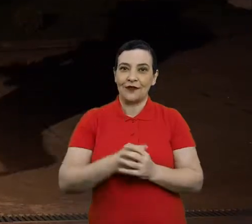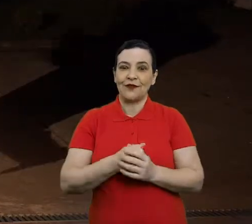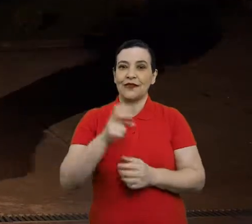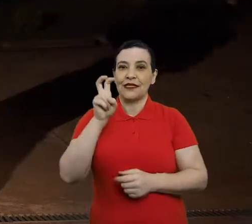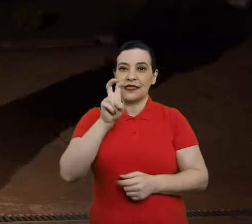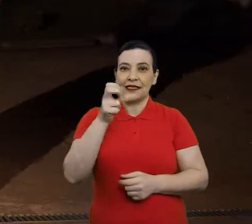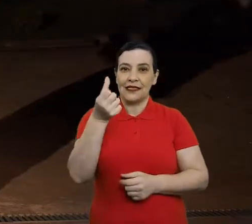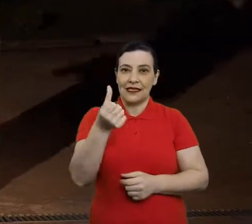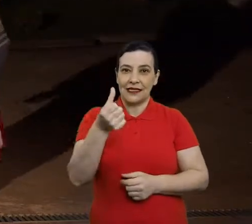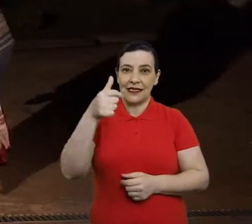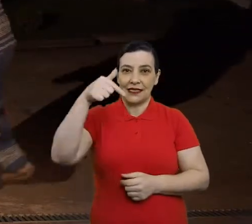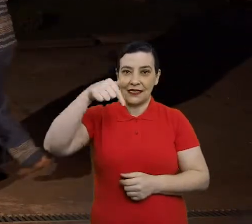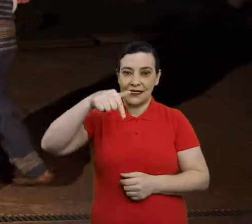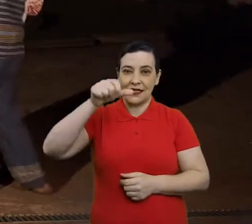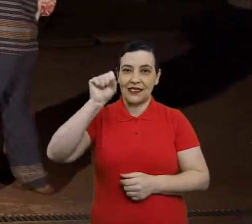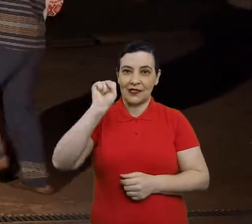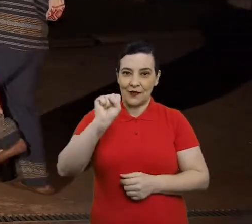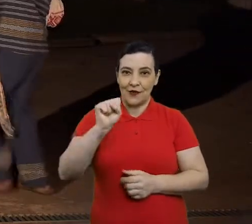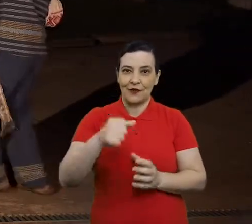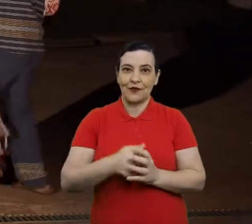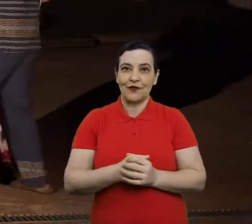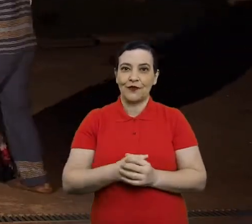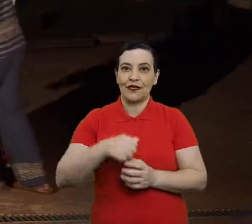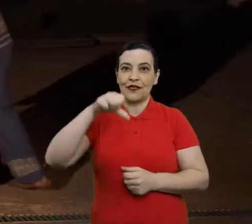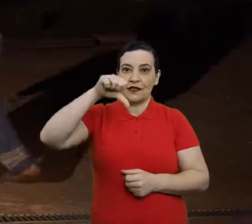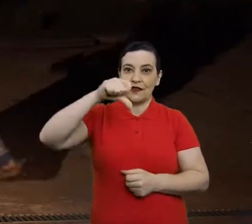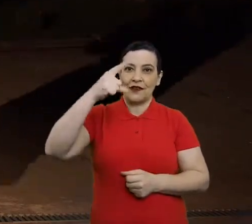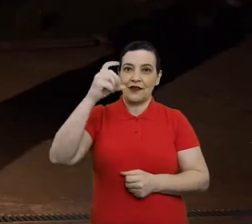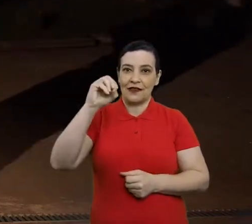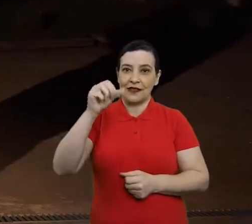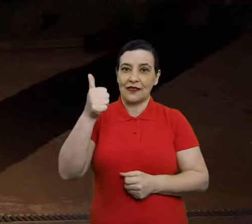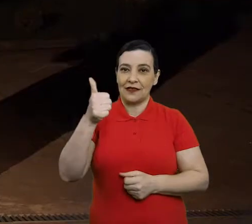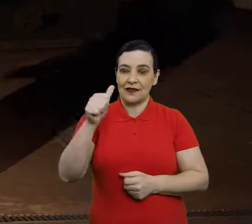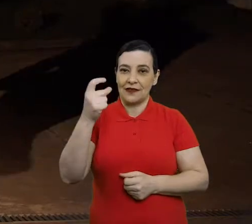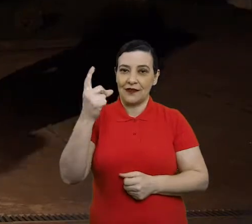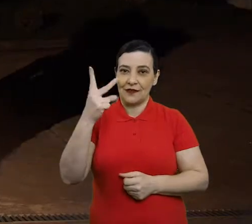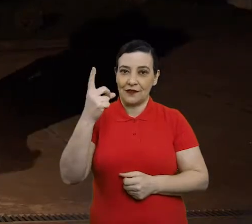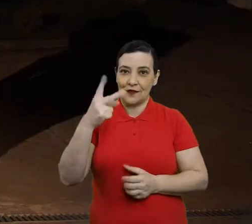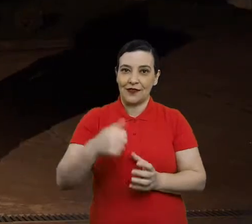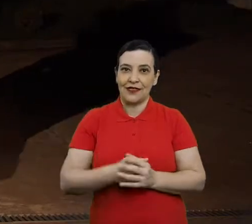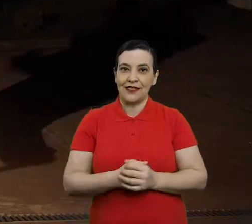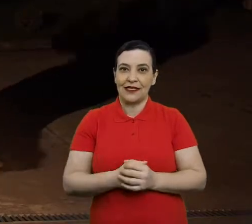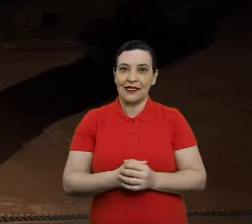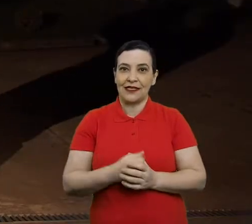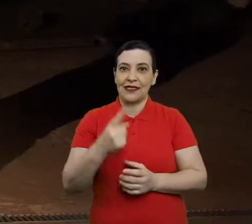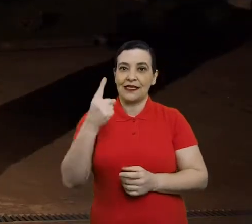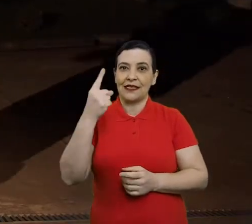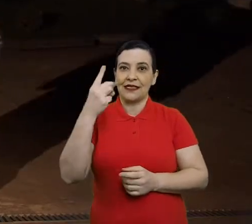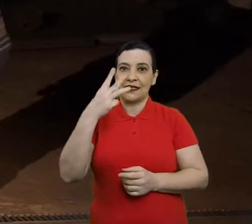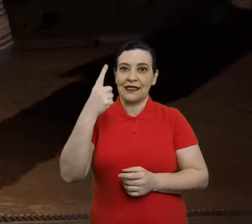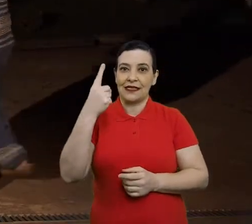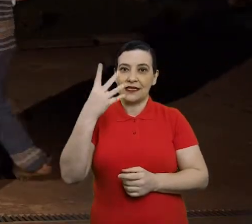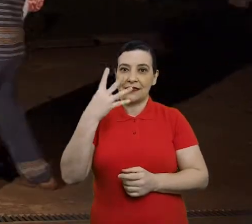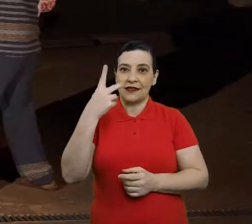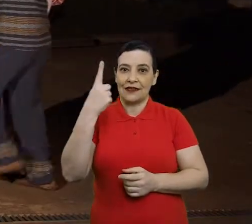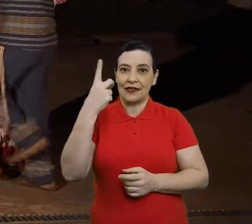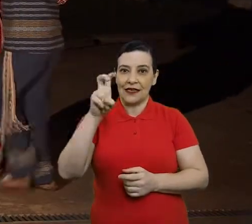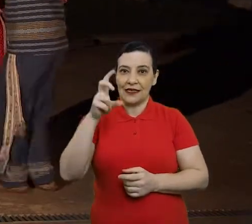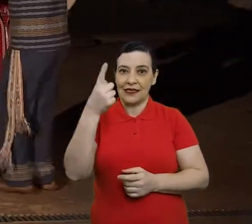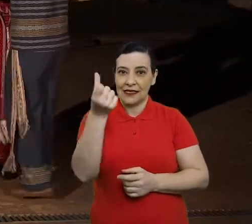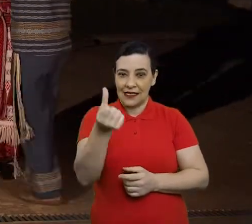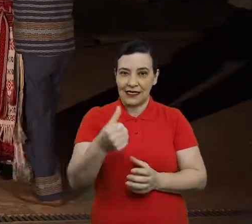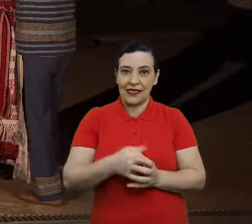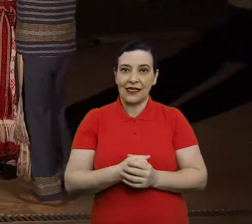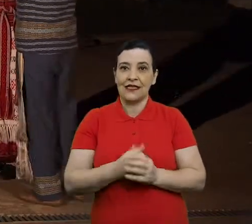movimentando os braços, batem o pé, caminham para trás, batem o pé, agora caminham para frente, batem duas vezes o pé, voltam para